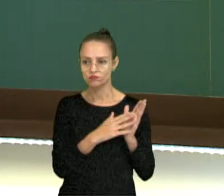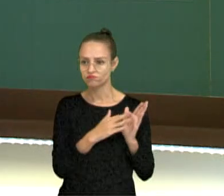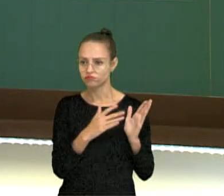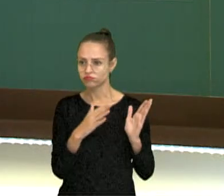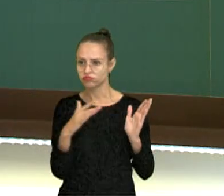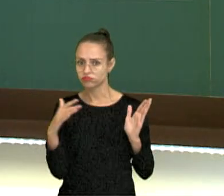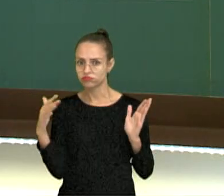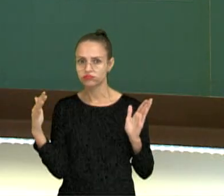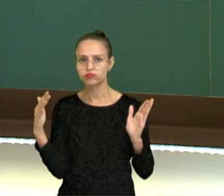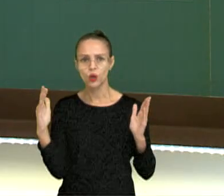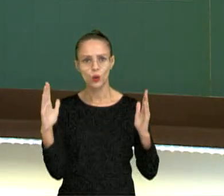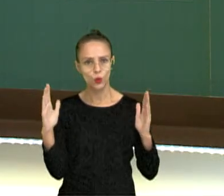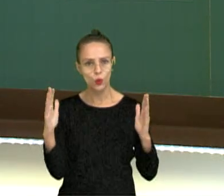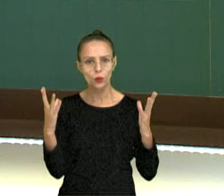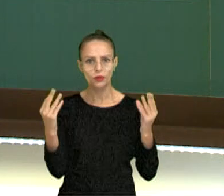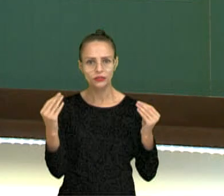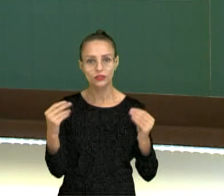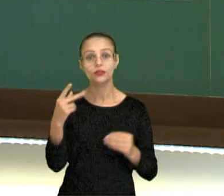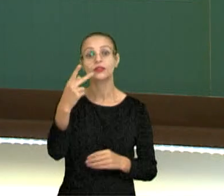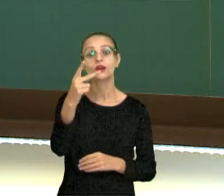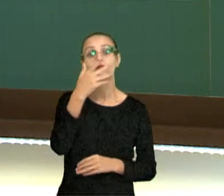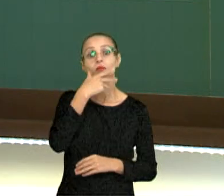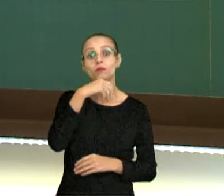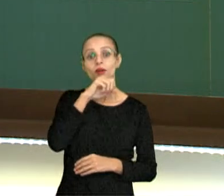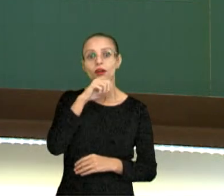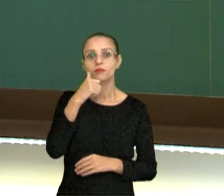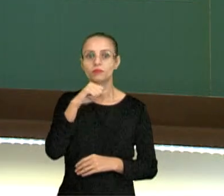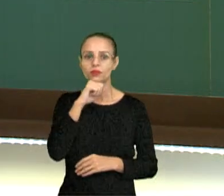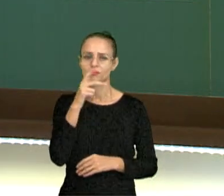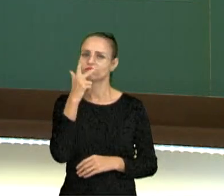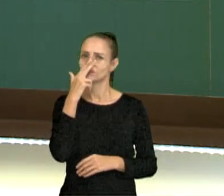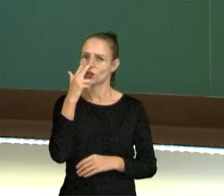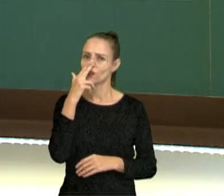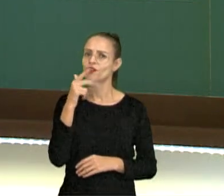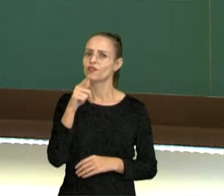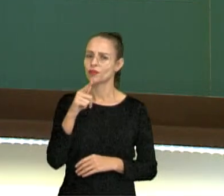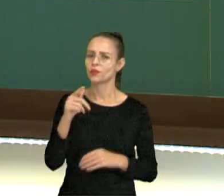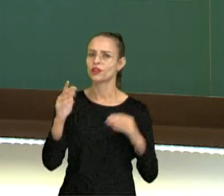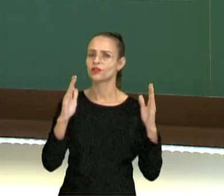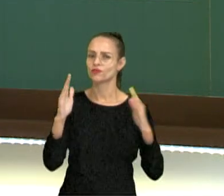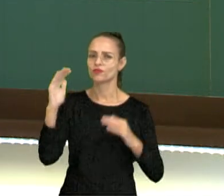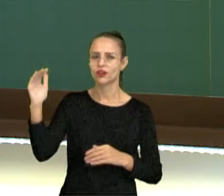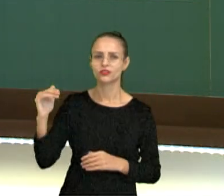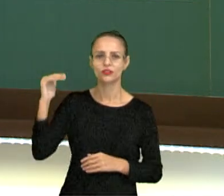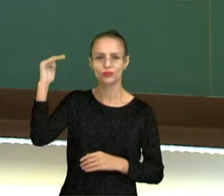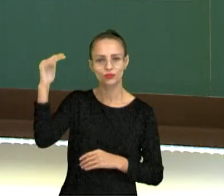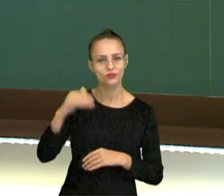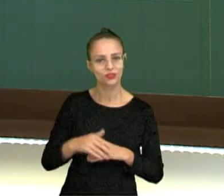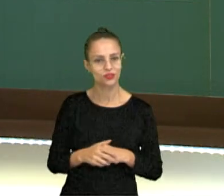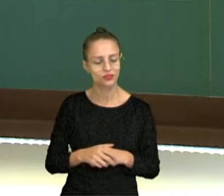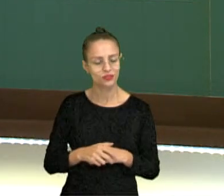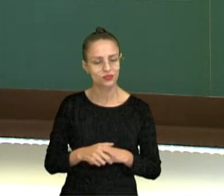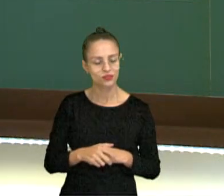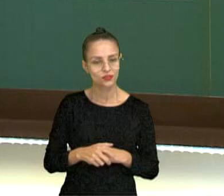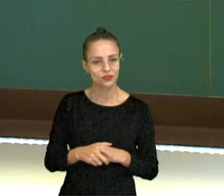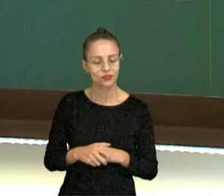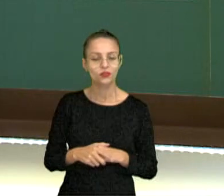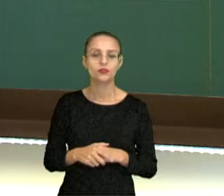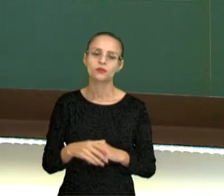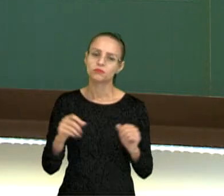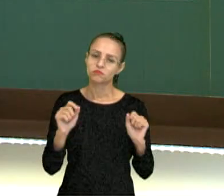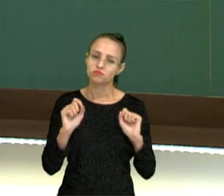tempo! Então, os seus pais provavelmente se encontram na fase adulta. Você pode ter os